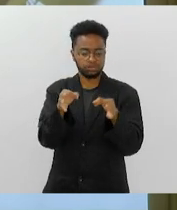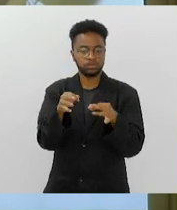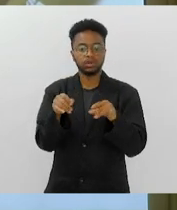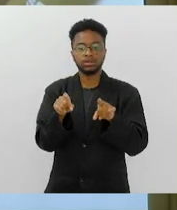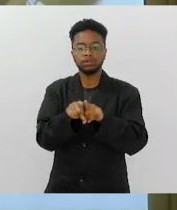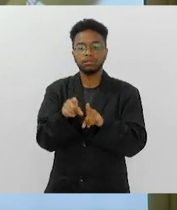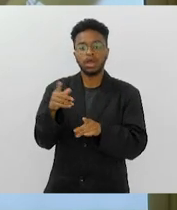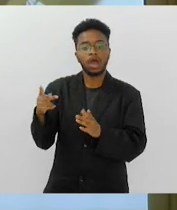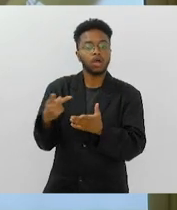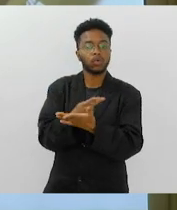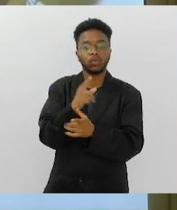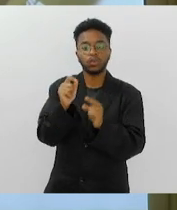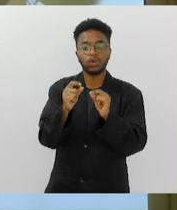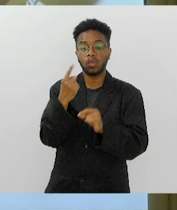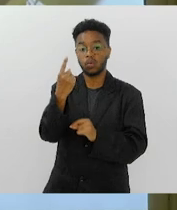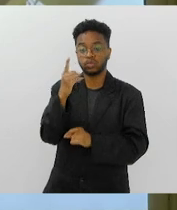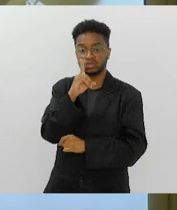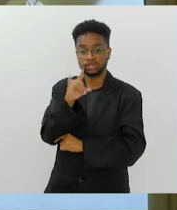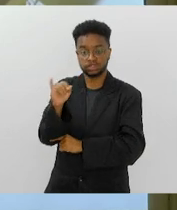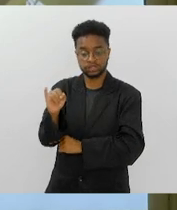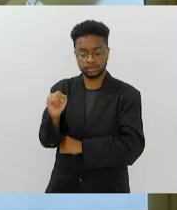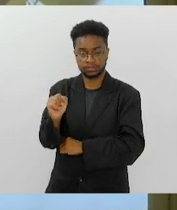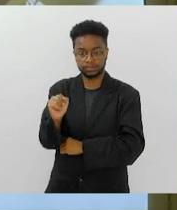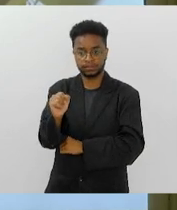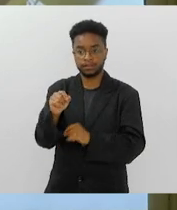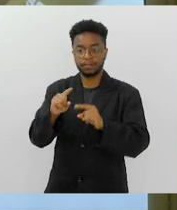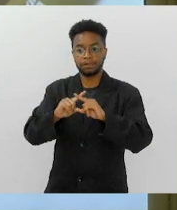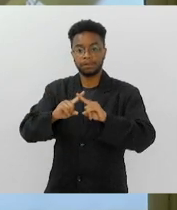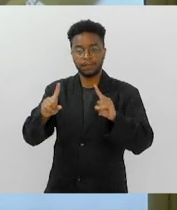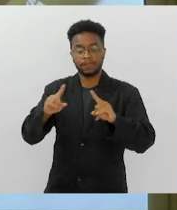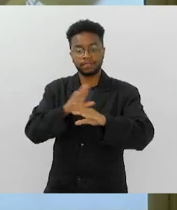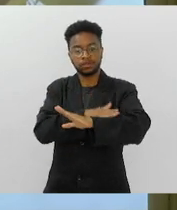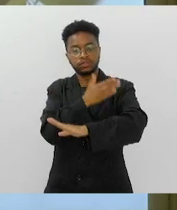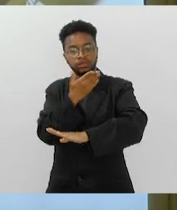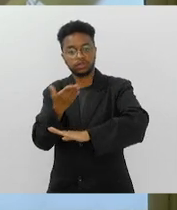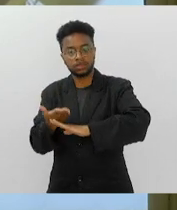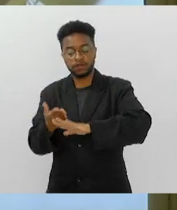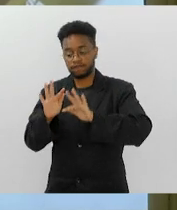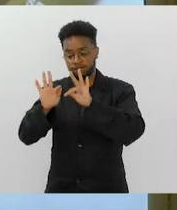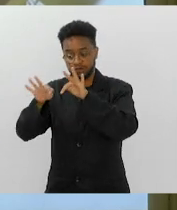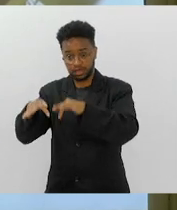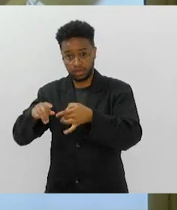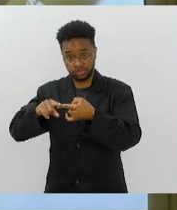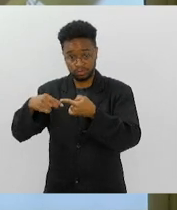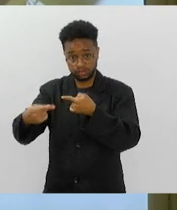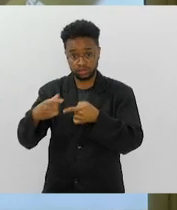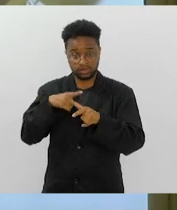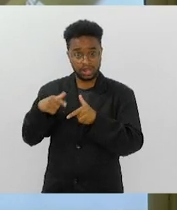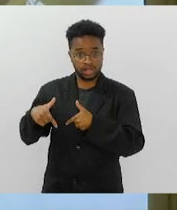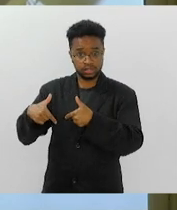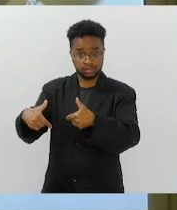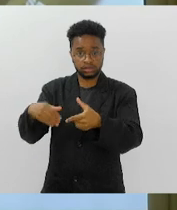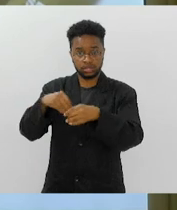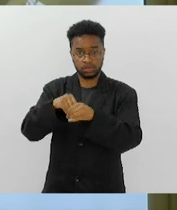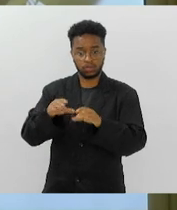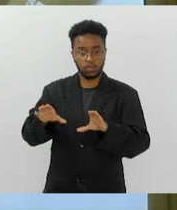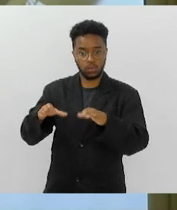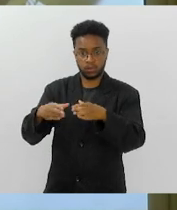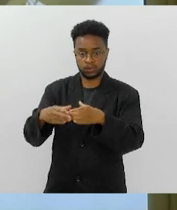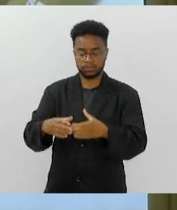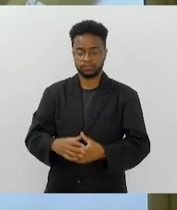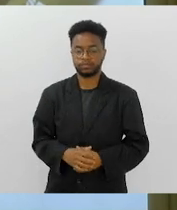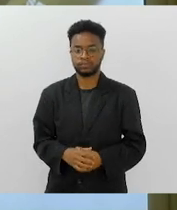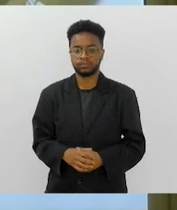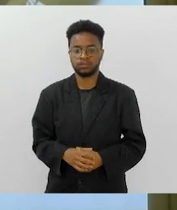acontece num dia, mas aquele dia termina, mas as ações dentro das comunidades não terminam. E